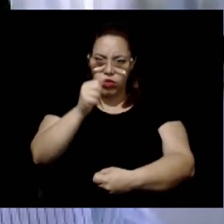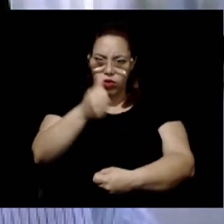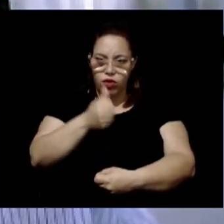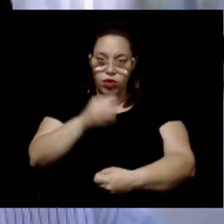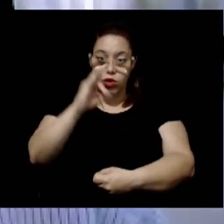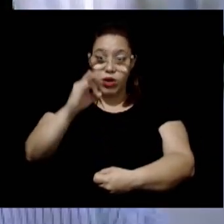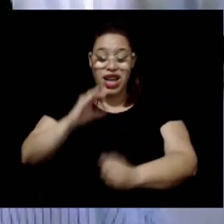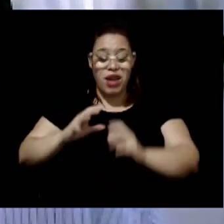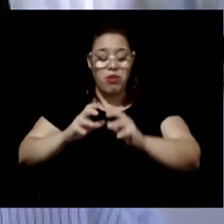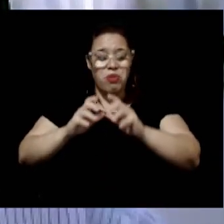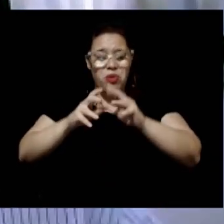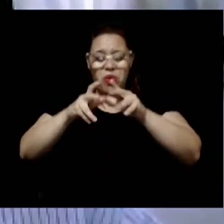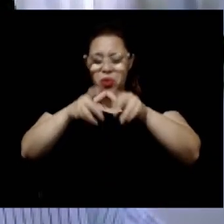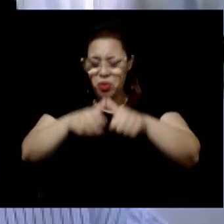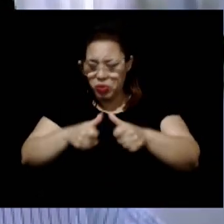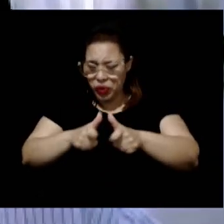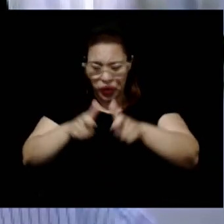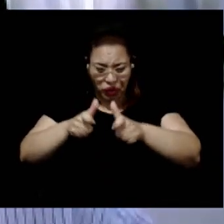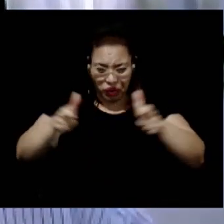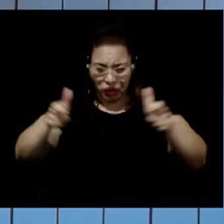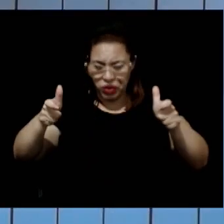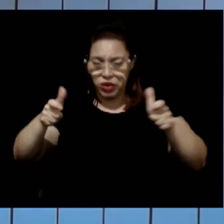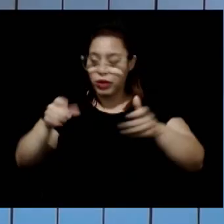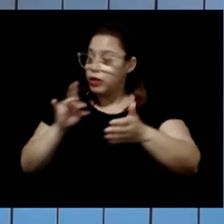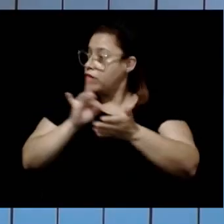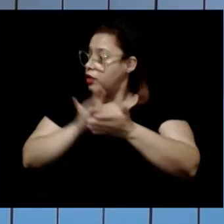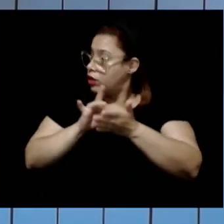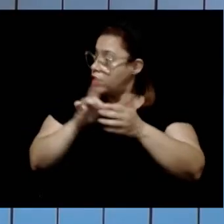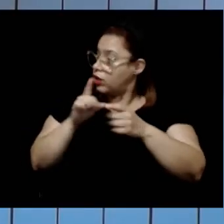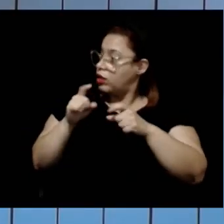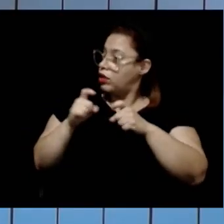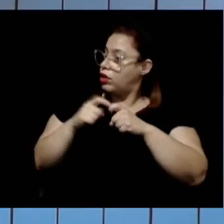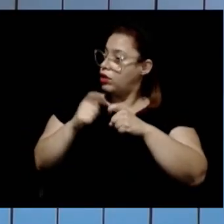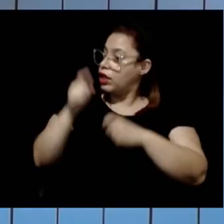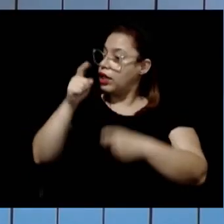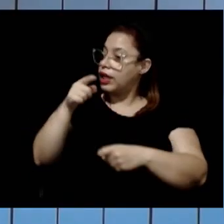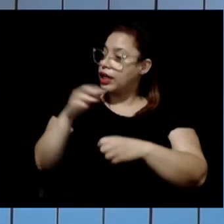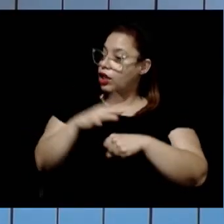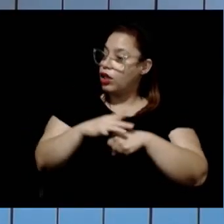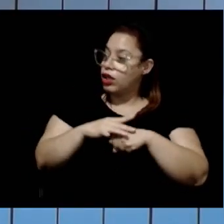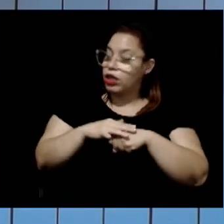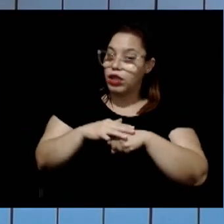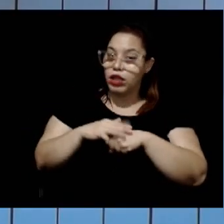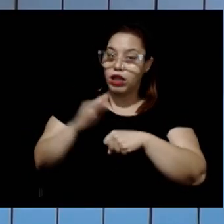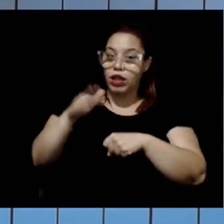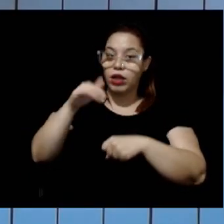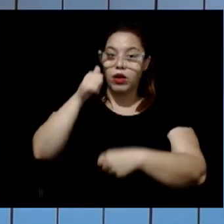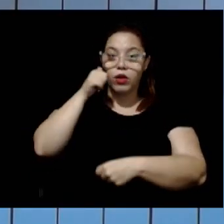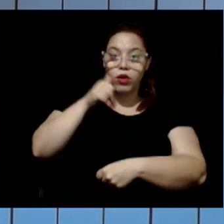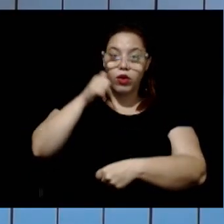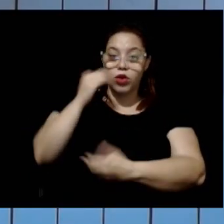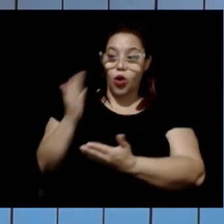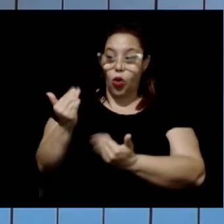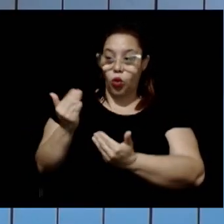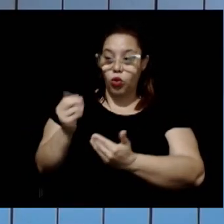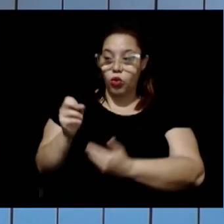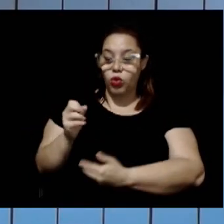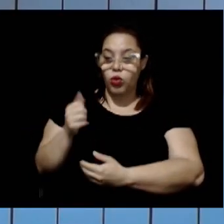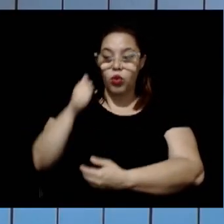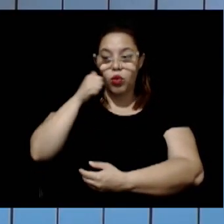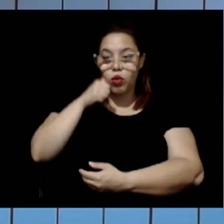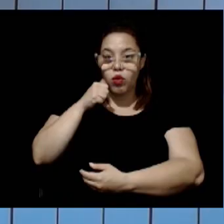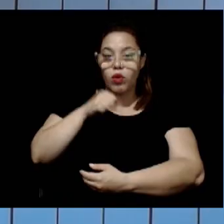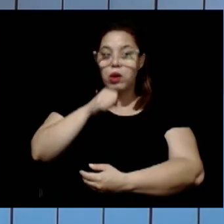É muita gente. Exatamente, doutor. E essa doença, ela predomina mais em mulheres jovens ou mulheres mais